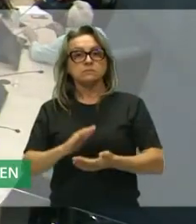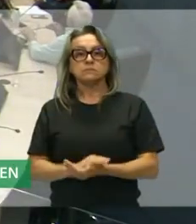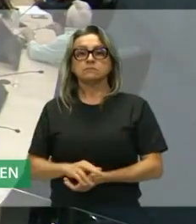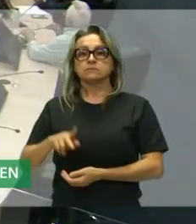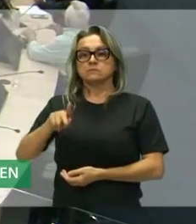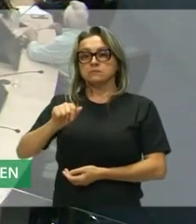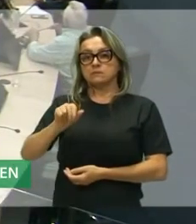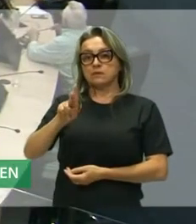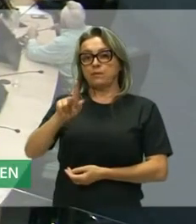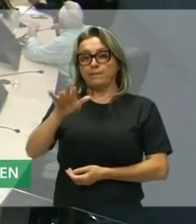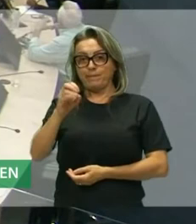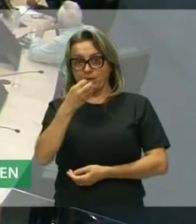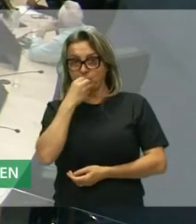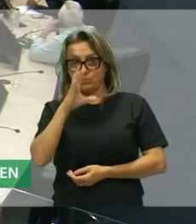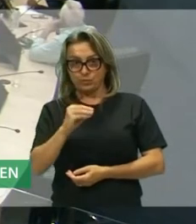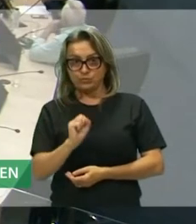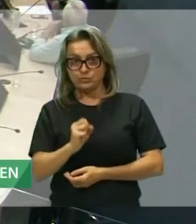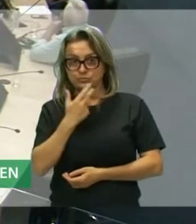Observatório Social, boa noite.